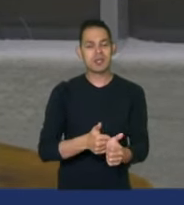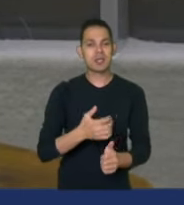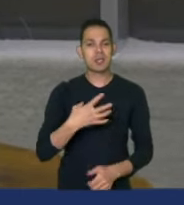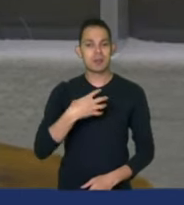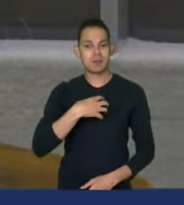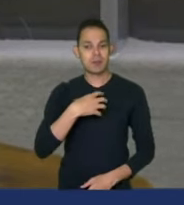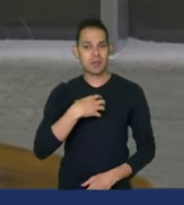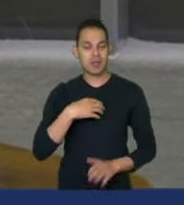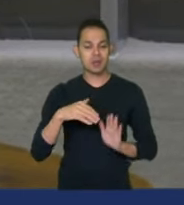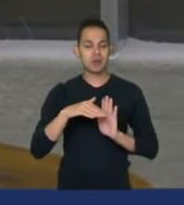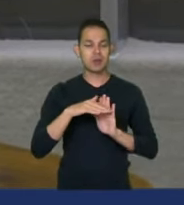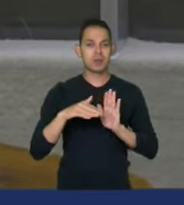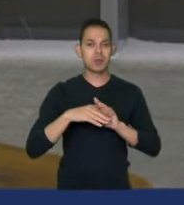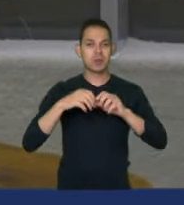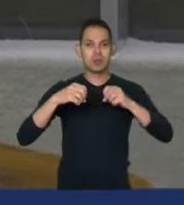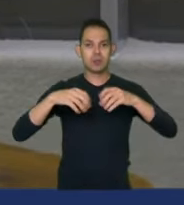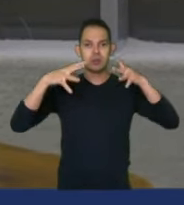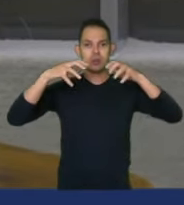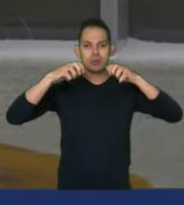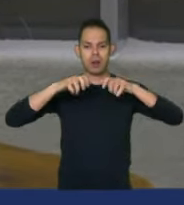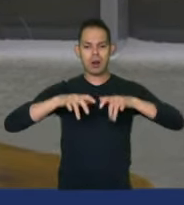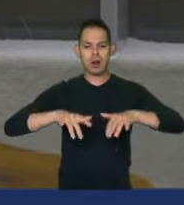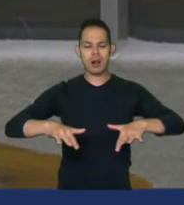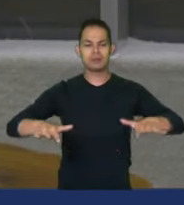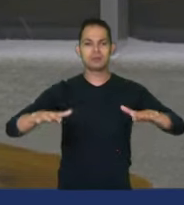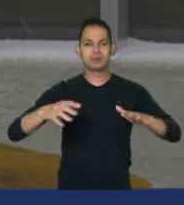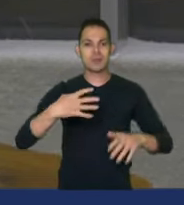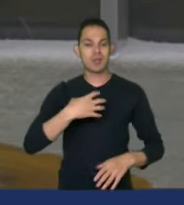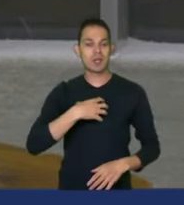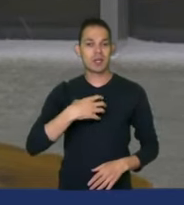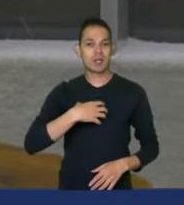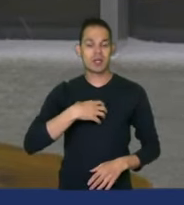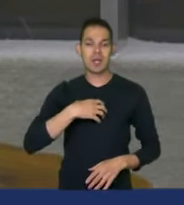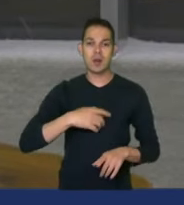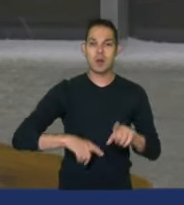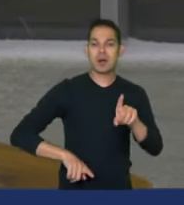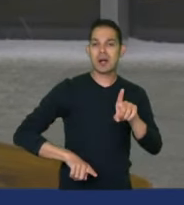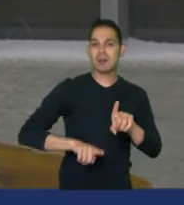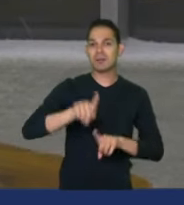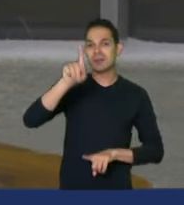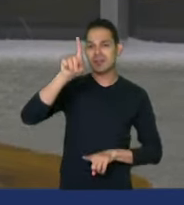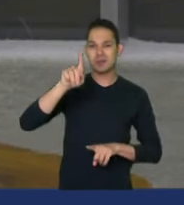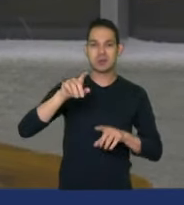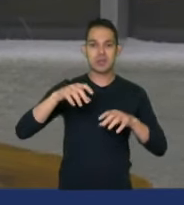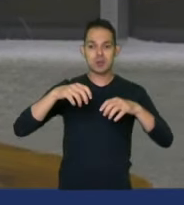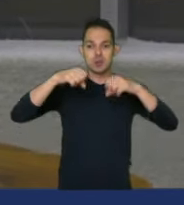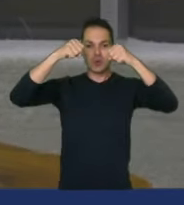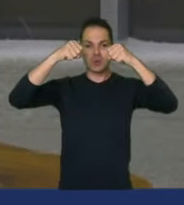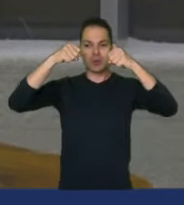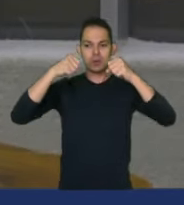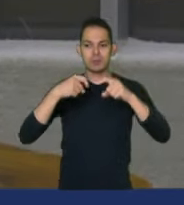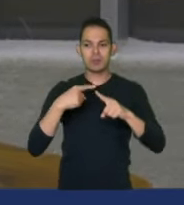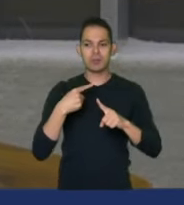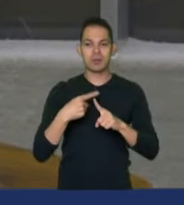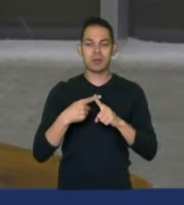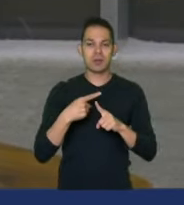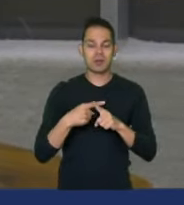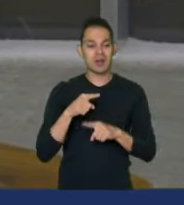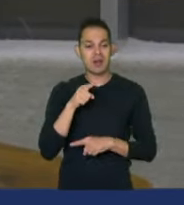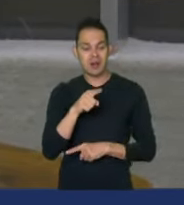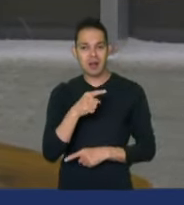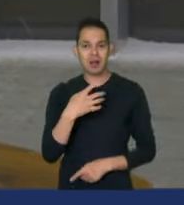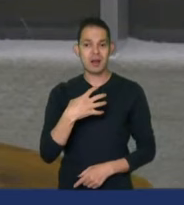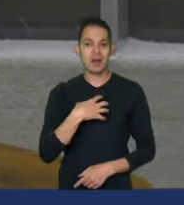Todos, nosso estado era considerado o estado campeão nacional da escuridão, porque ali habitavam o maior número